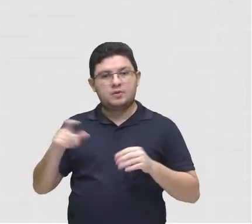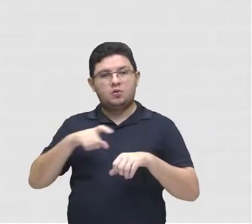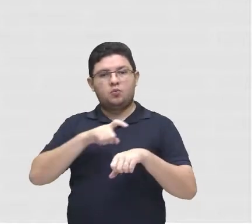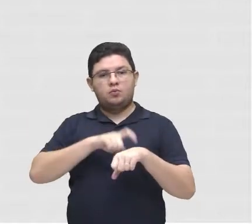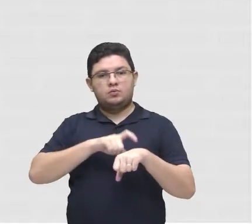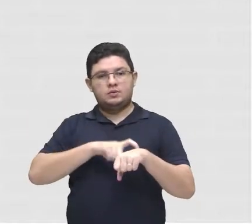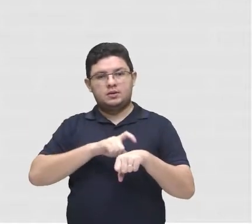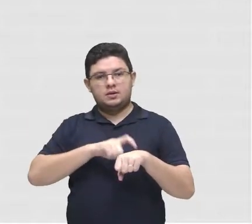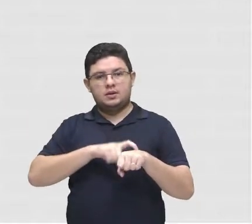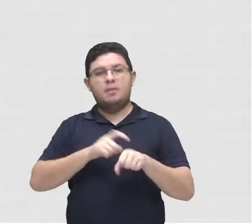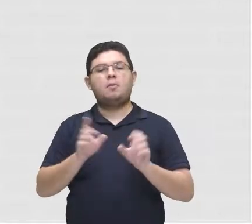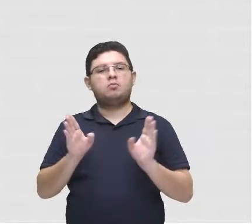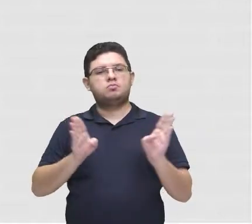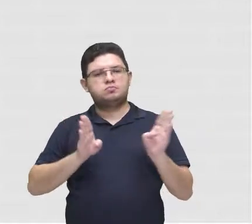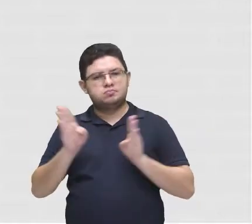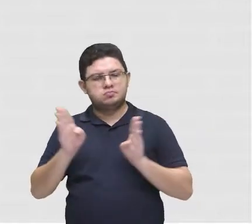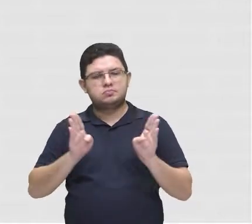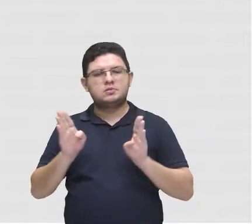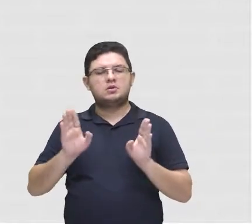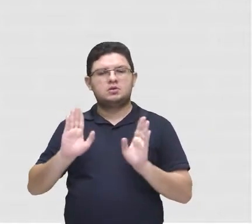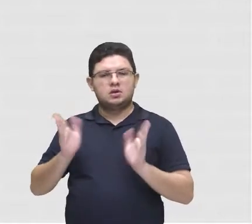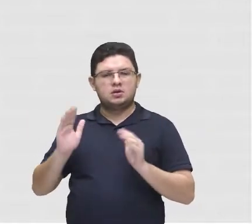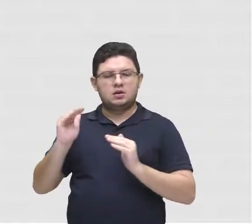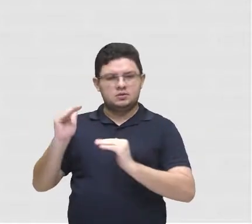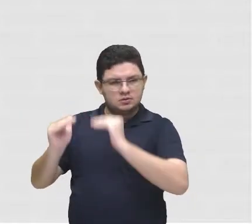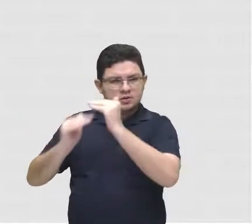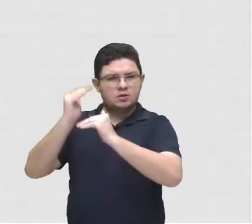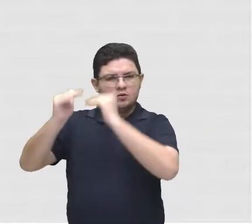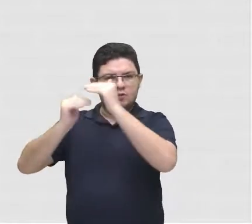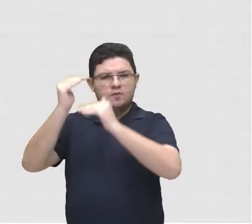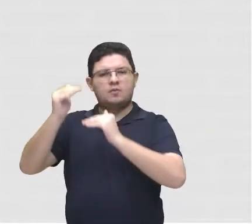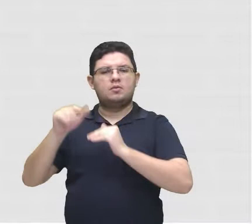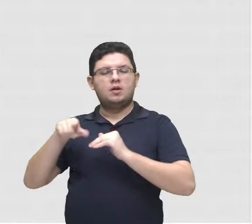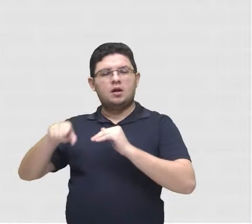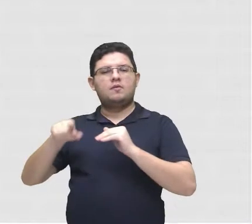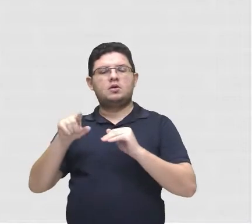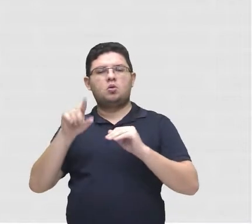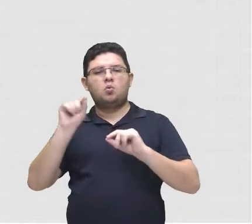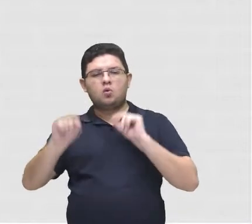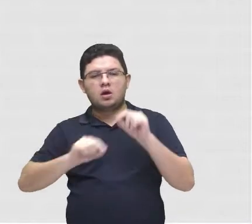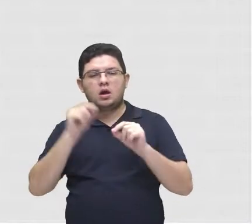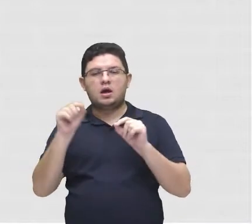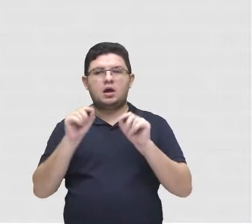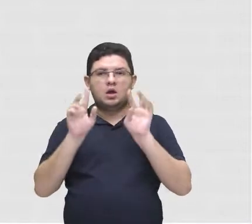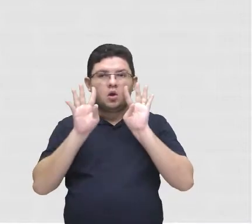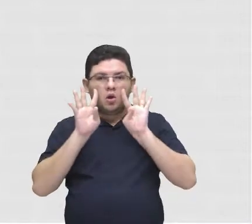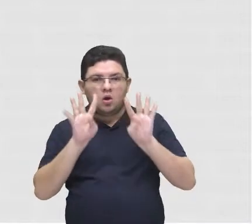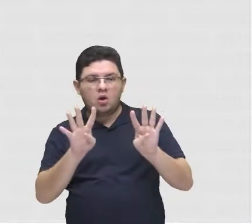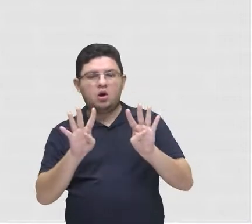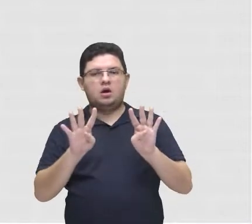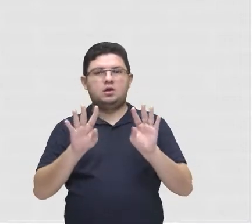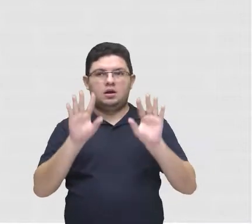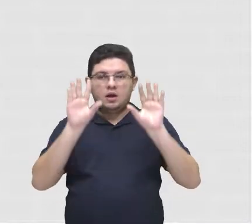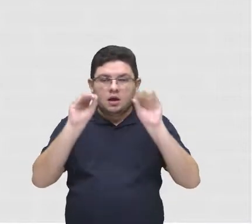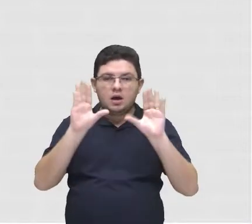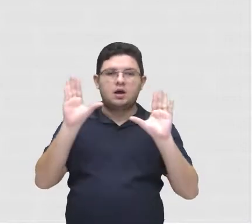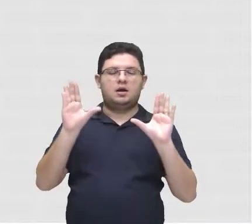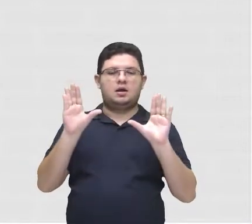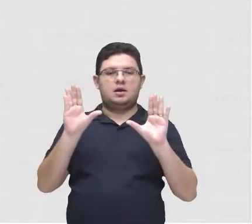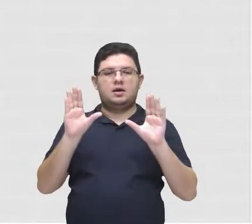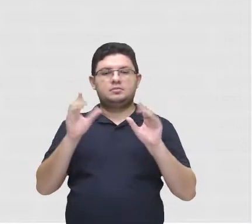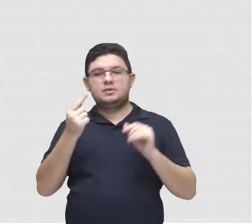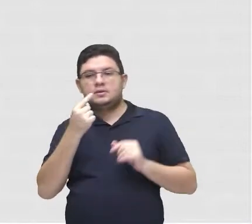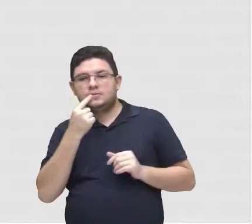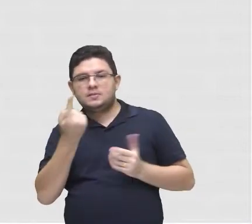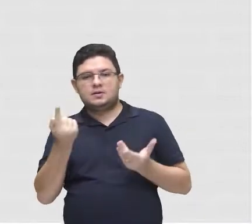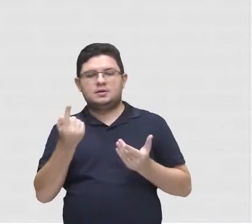se descobrindo. Ele olha que ele pisca, ele fecha o olho, ele bota o dedo na boca, ele olha, descobre o pé, né? Os pés,